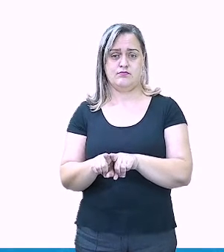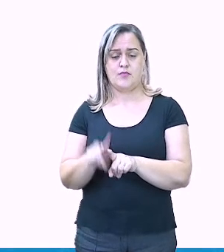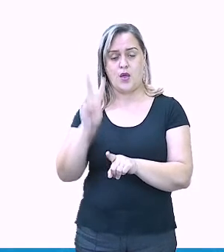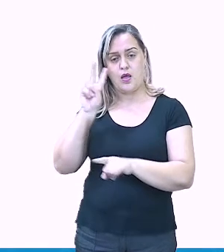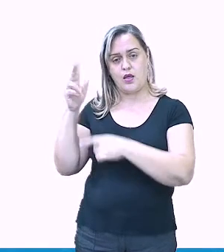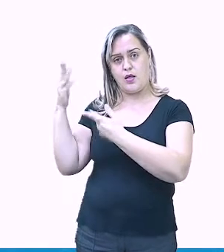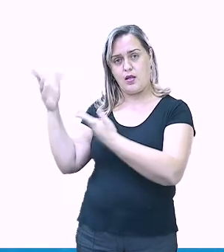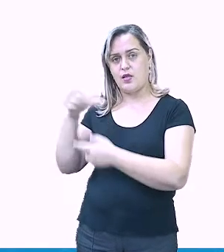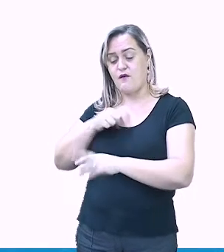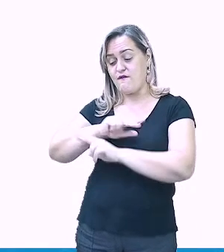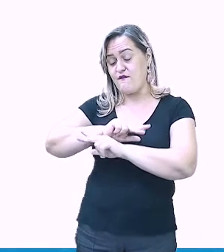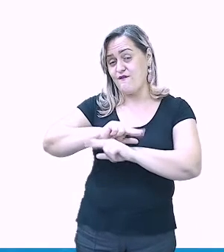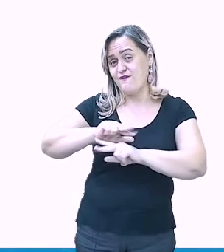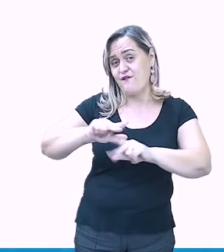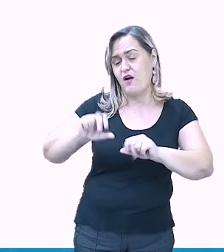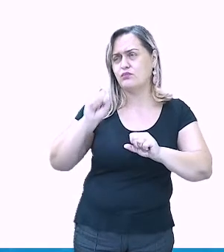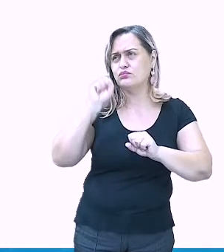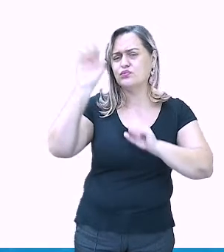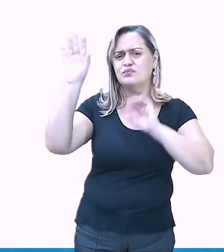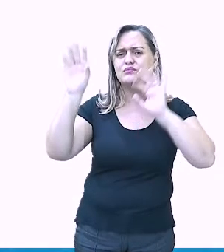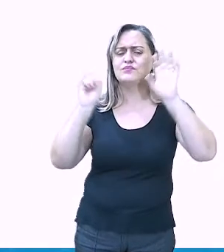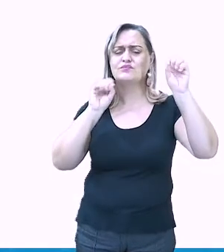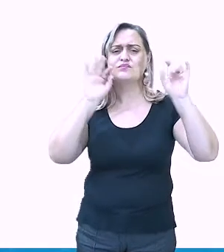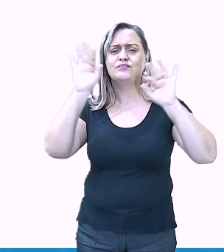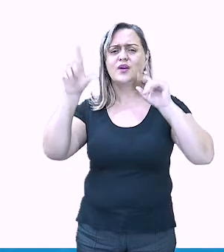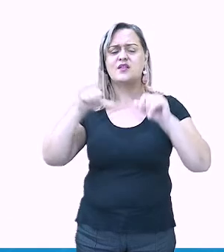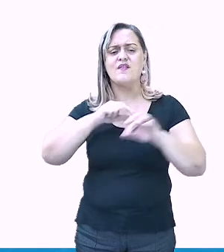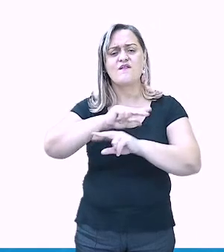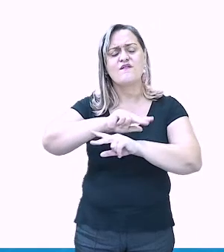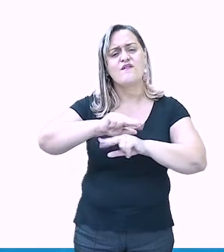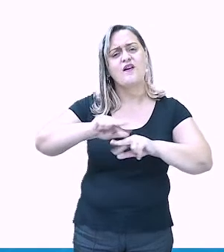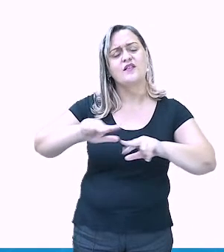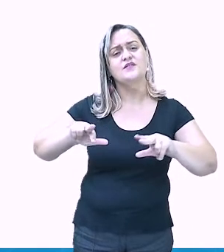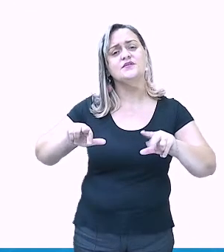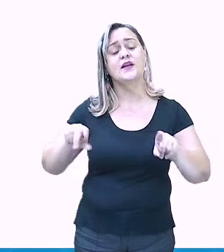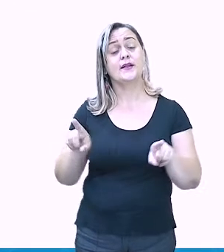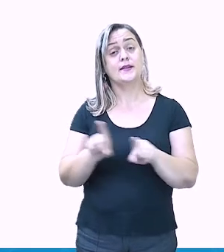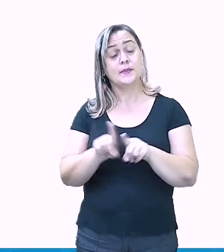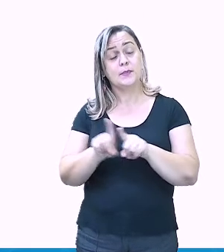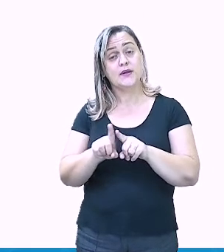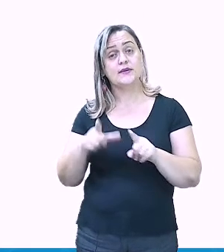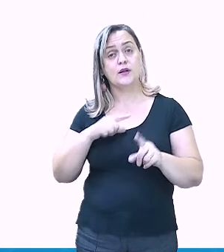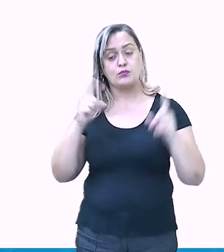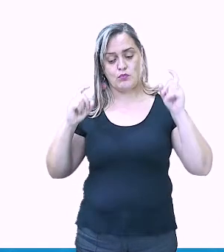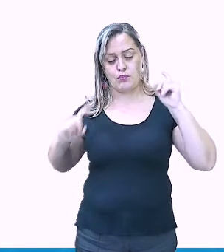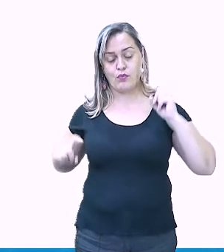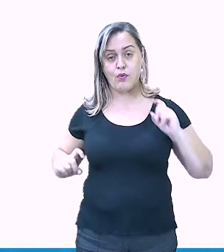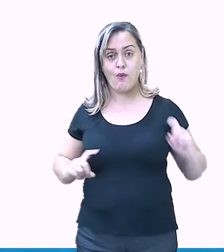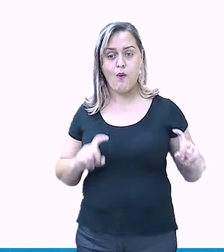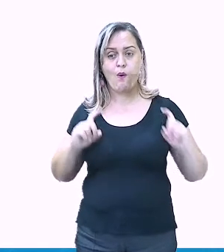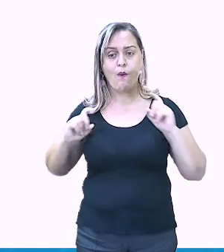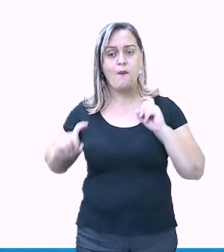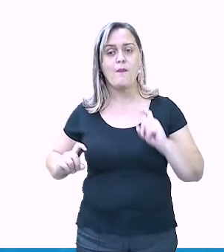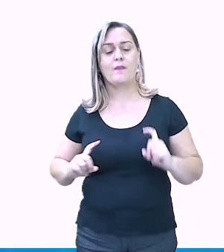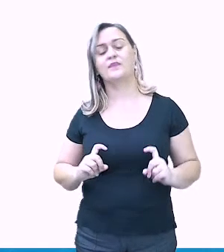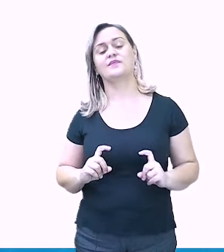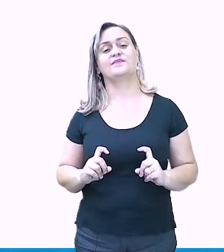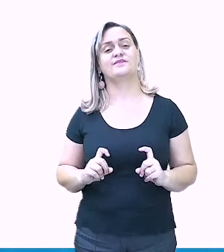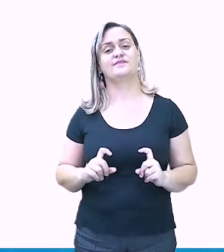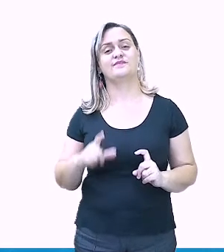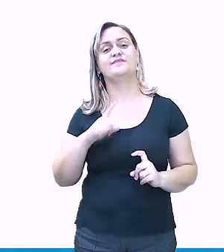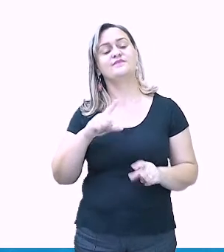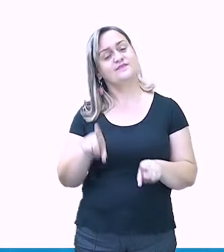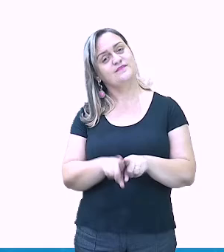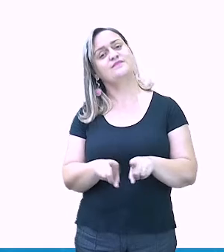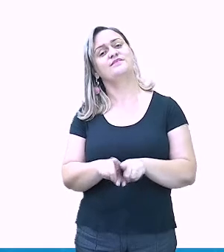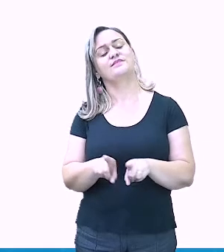né? Mas a gente pode perceber também a expressão corporal, né? Eu iniciei a aula aí sobre, na